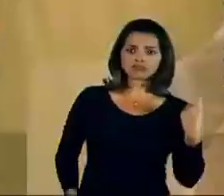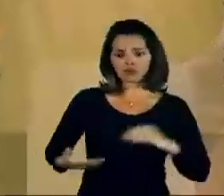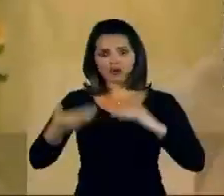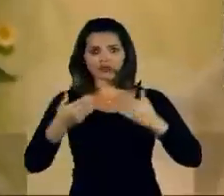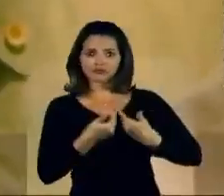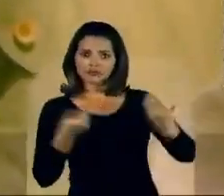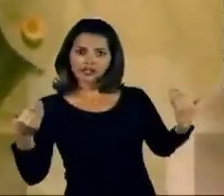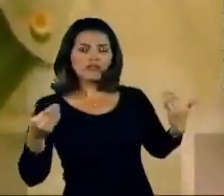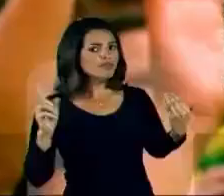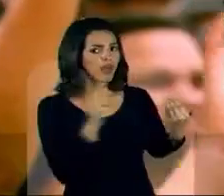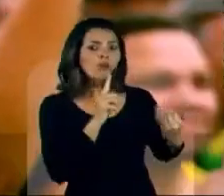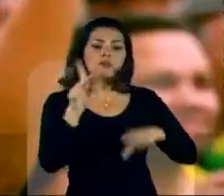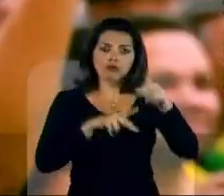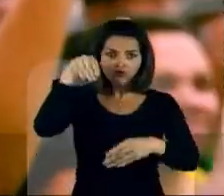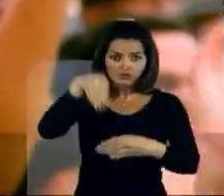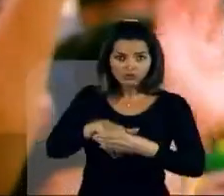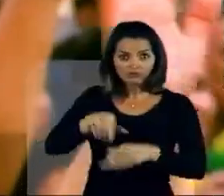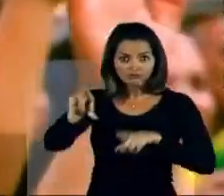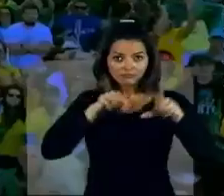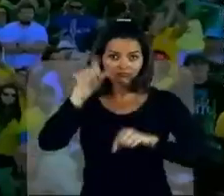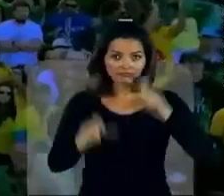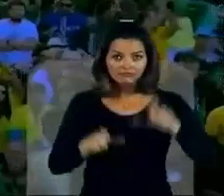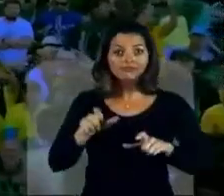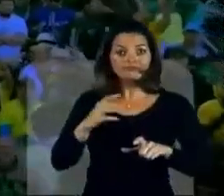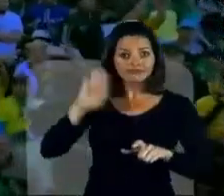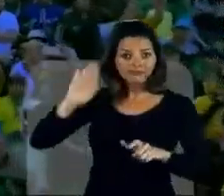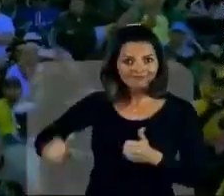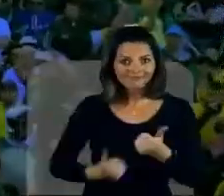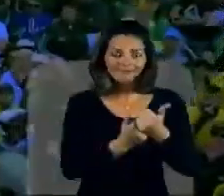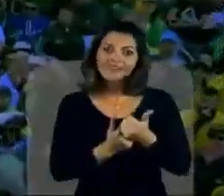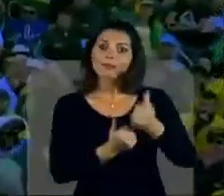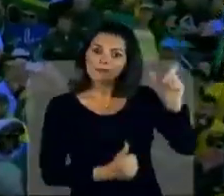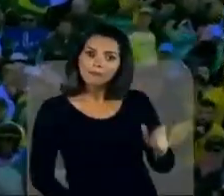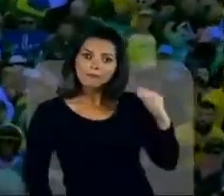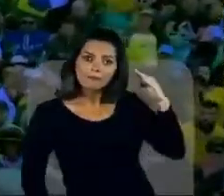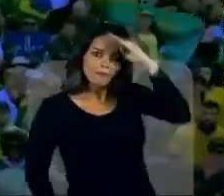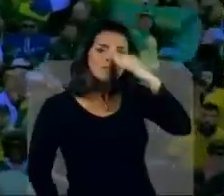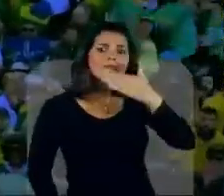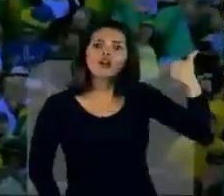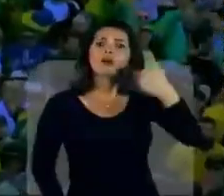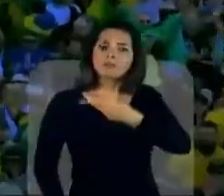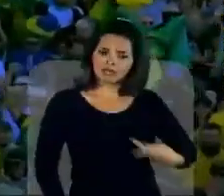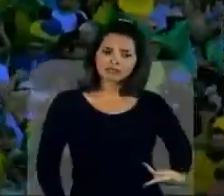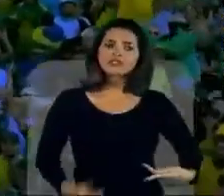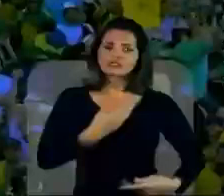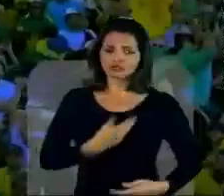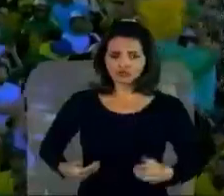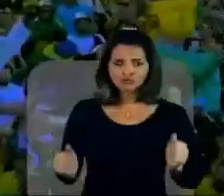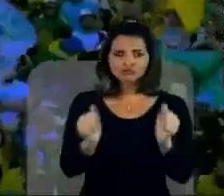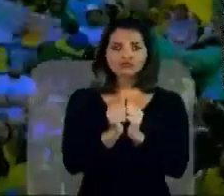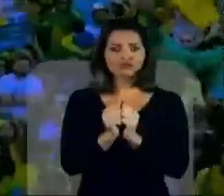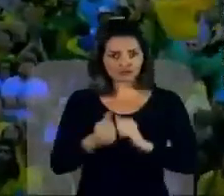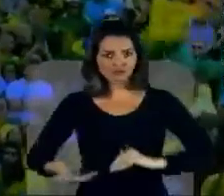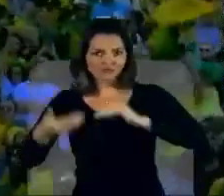lado e o Congresso do outro. Se o povo brasileiro já escolheu representantes ligados a Bolsonaro, o melhor para o Brasil é ter um